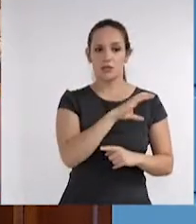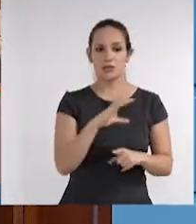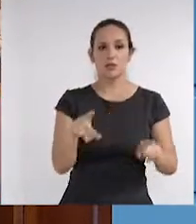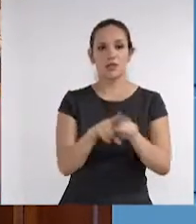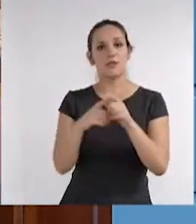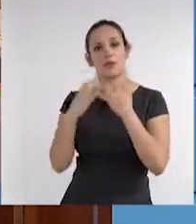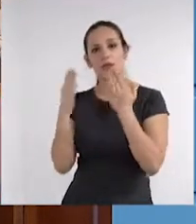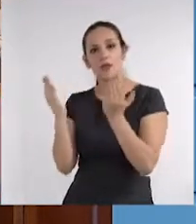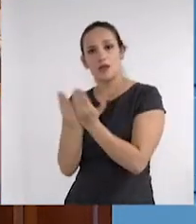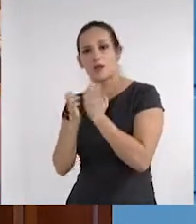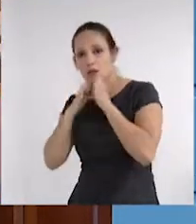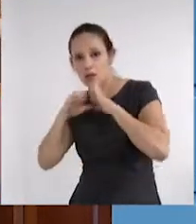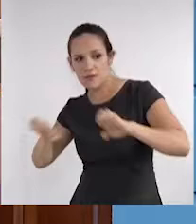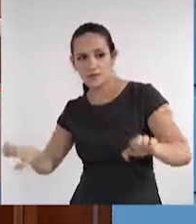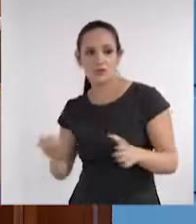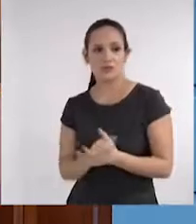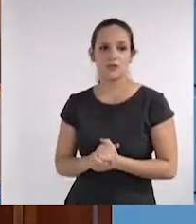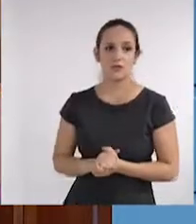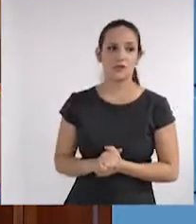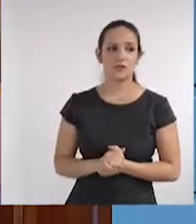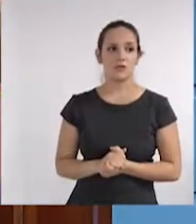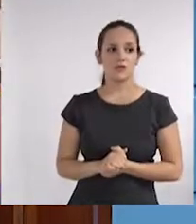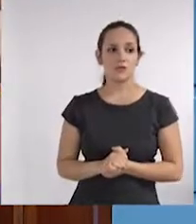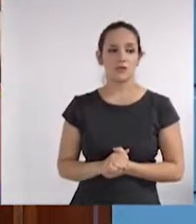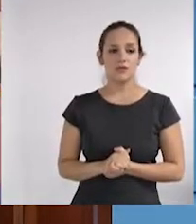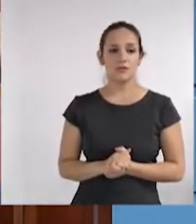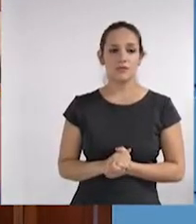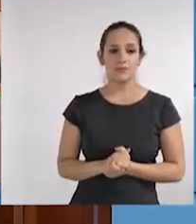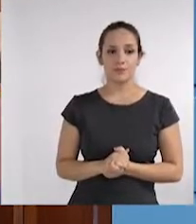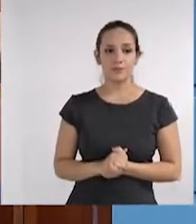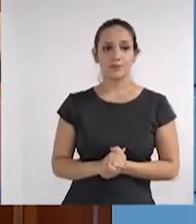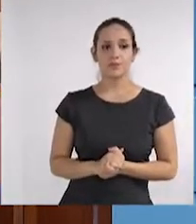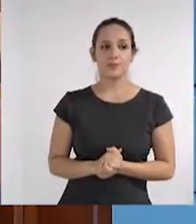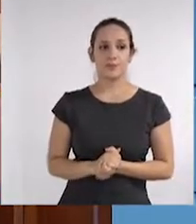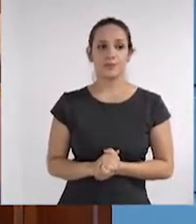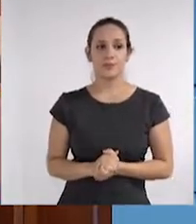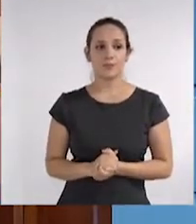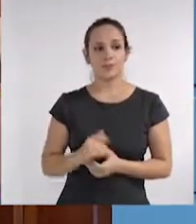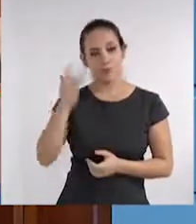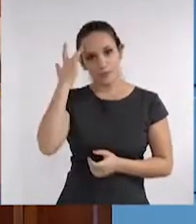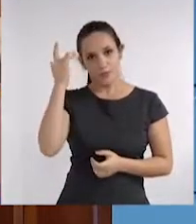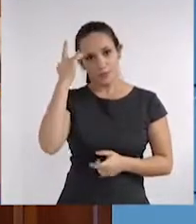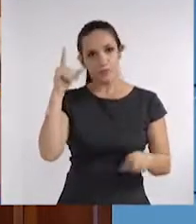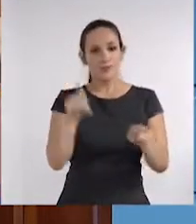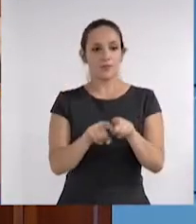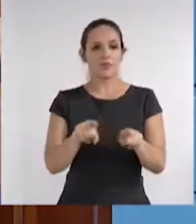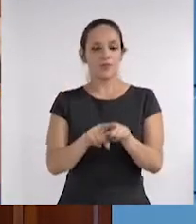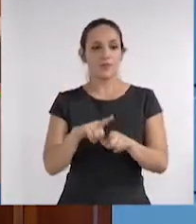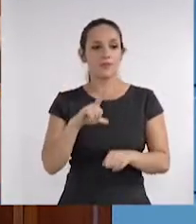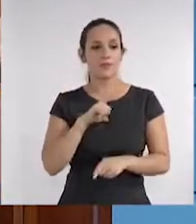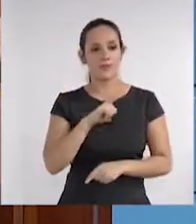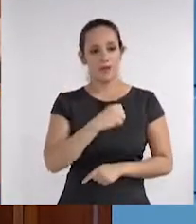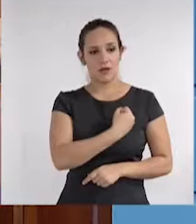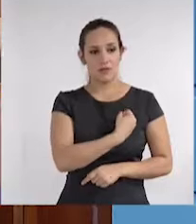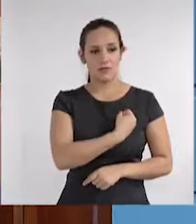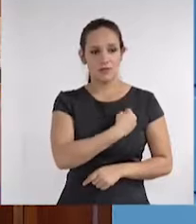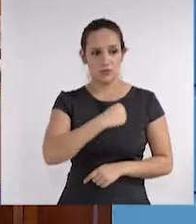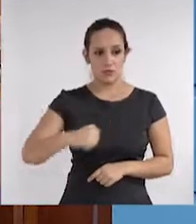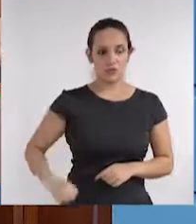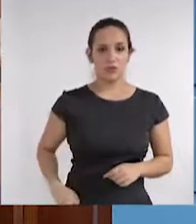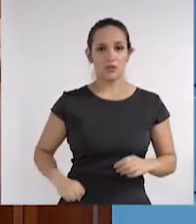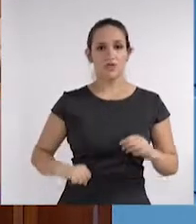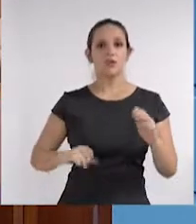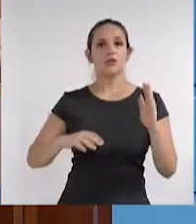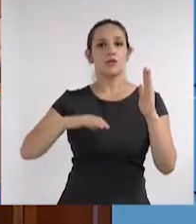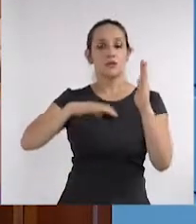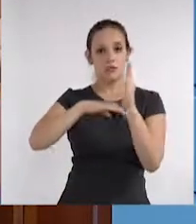um grande debate. Temos aqui, senhor presidente, um orador amanhã do Senado Federal, que vem falar. A Comissão de Segurança